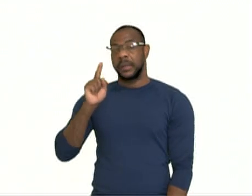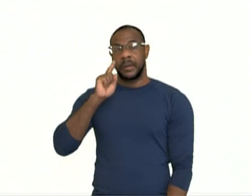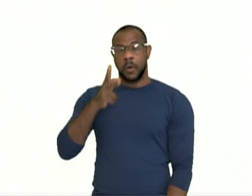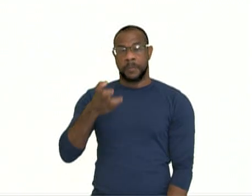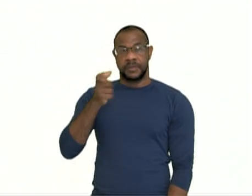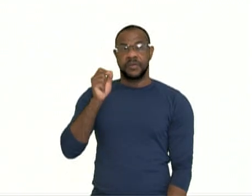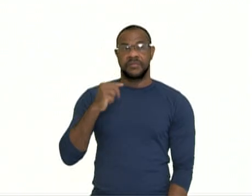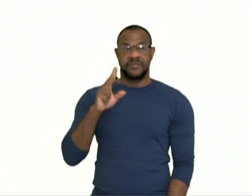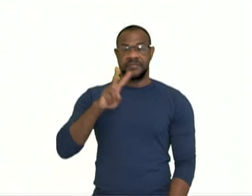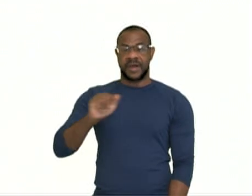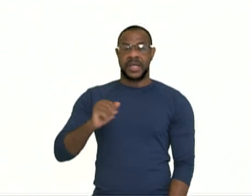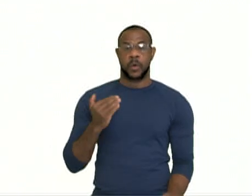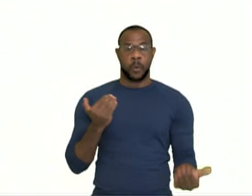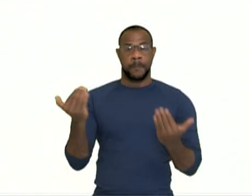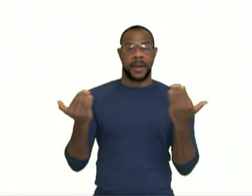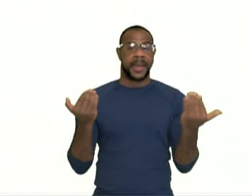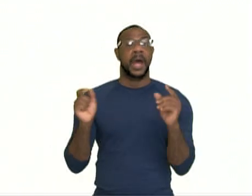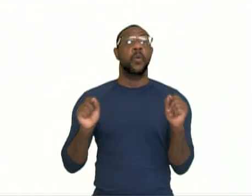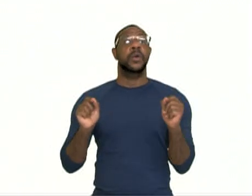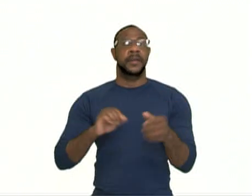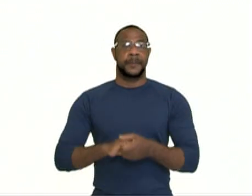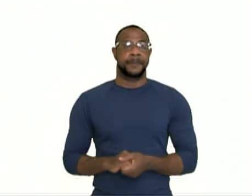eu vou comparar, né,